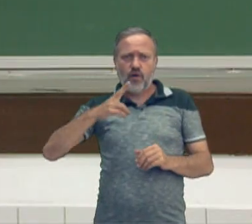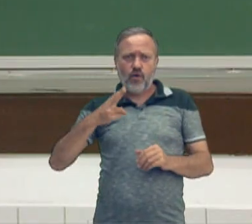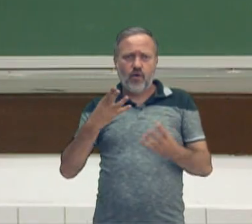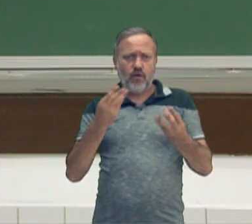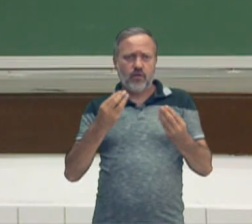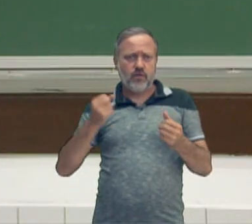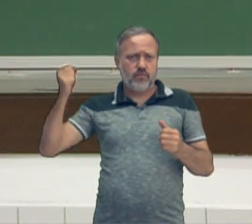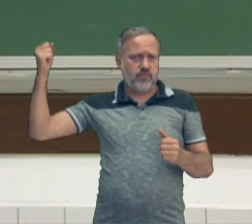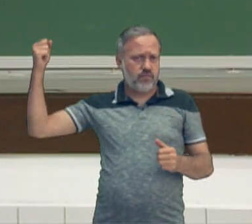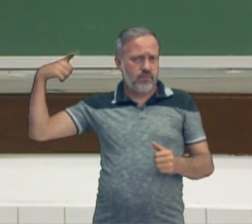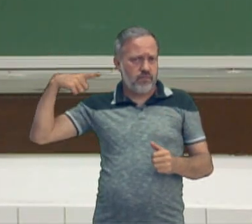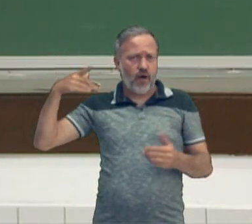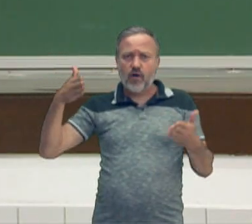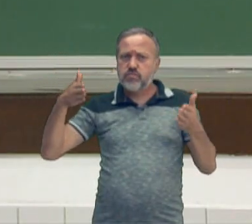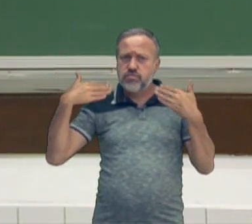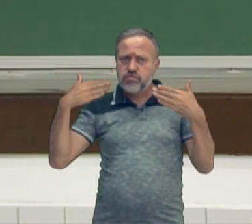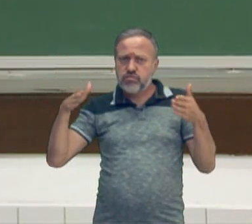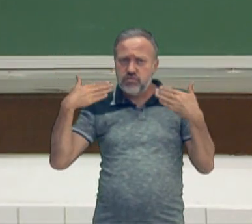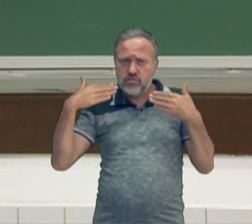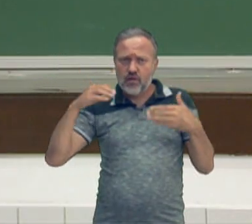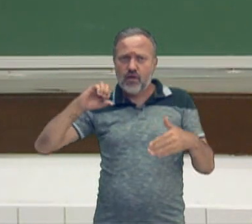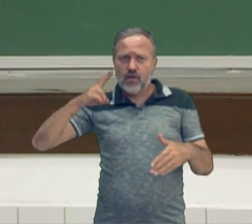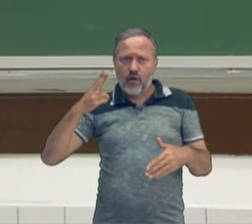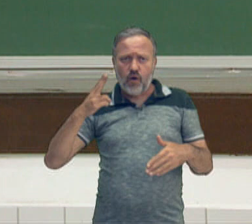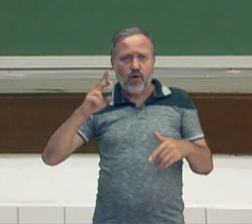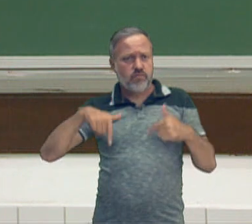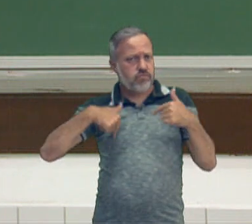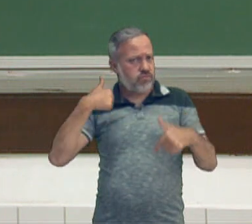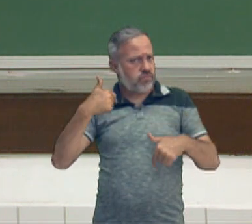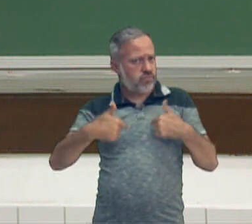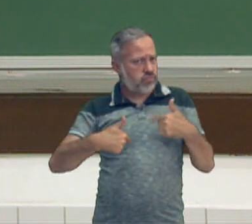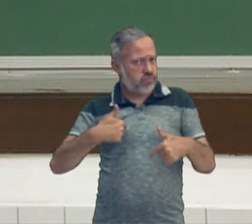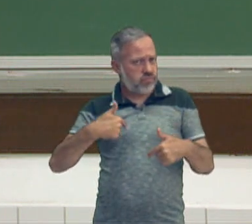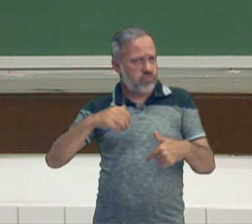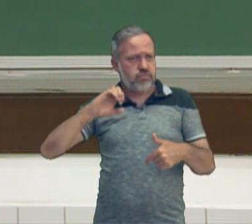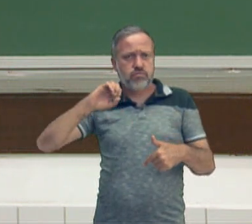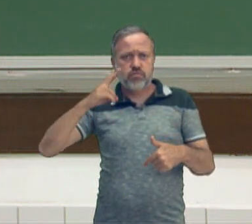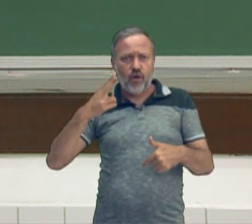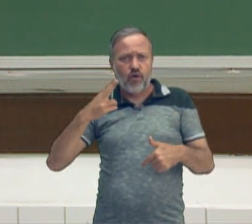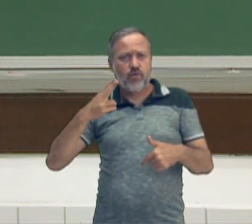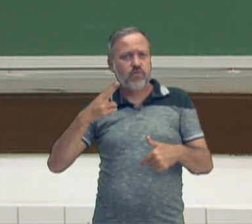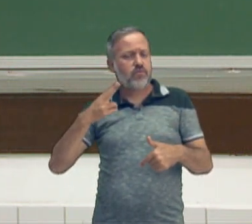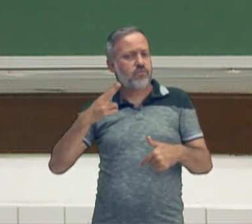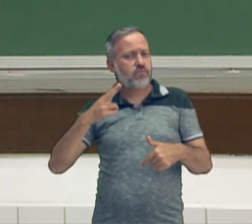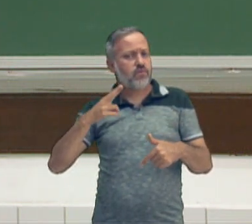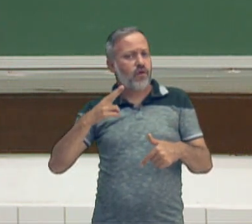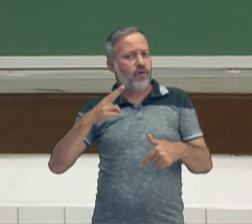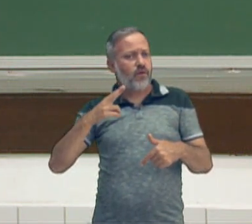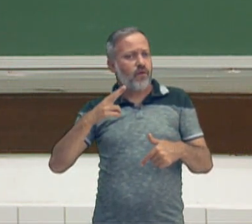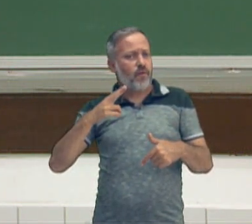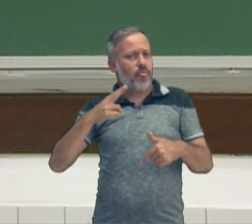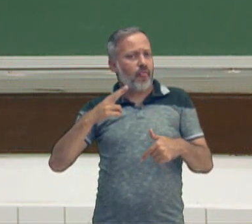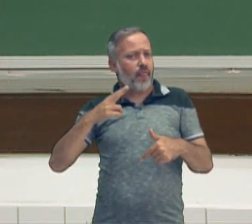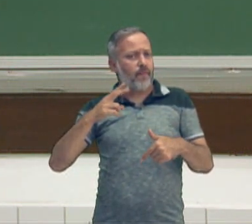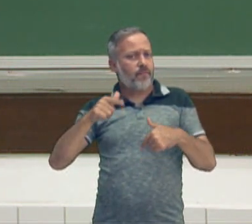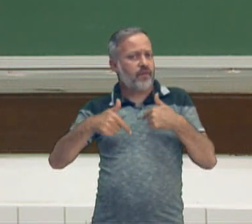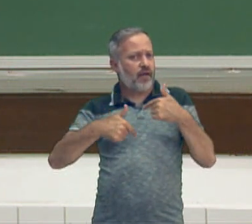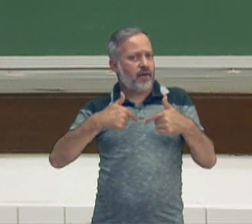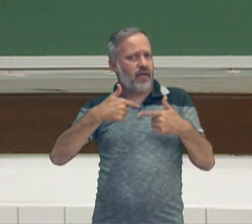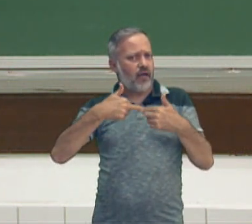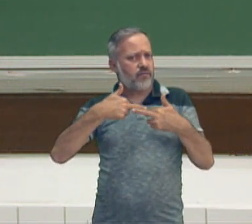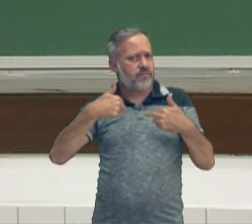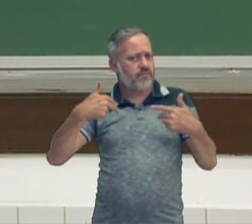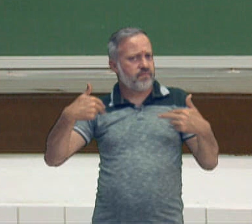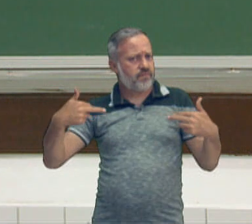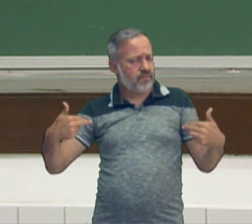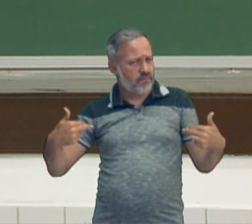quente, ou então uma oportunidade de trabalho, ou uma oportunidade de emprego, né? Ou ainda, de